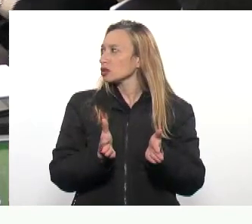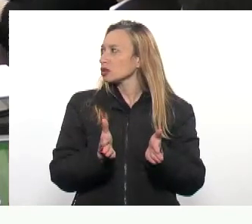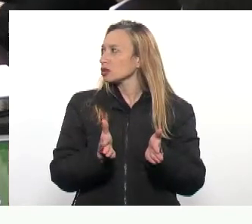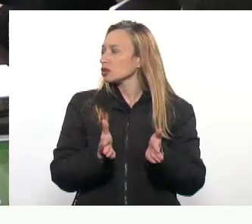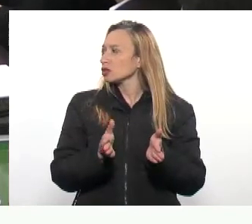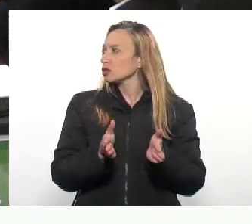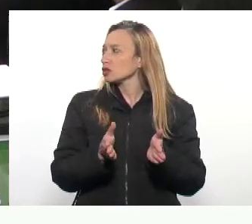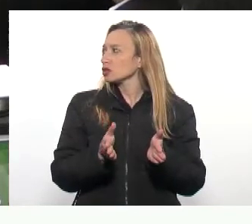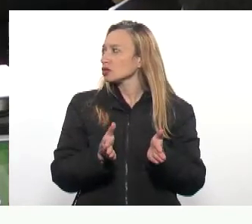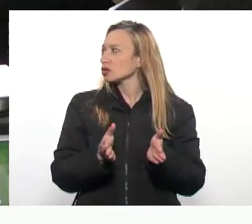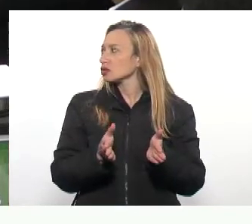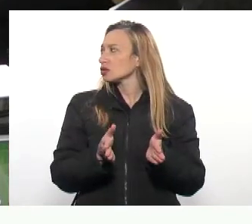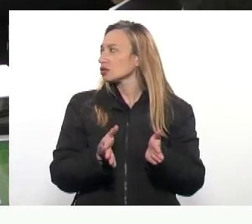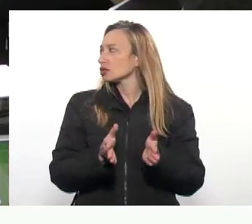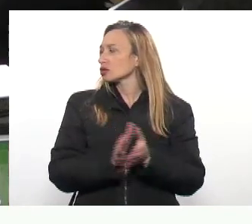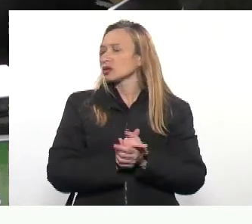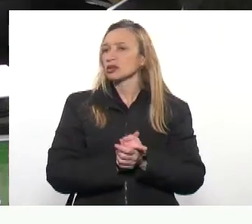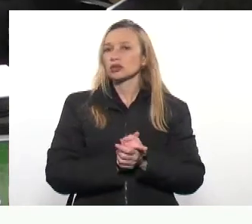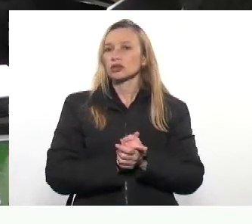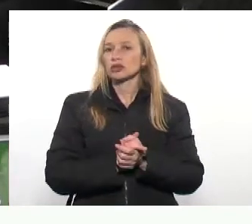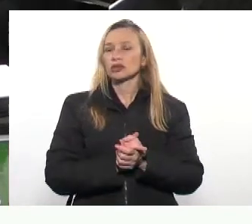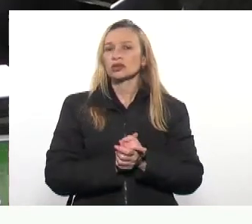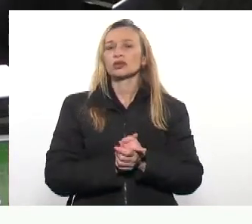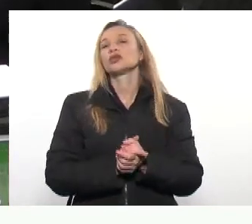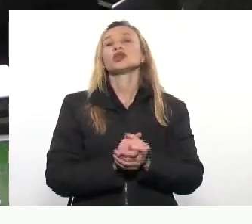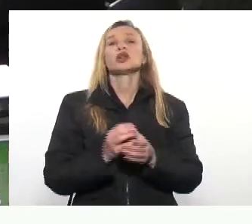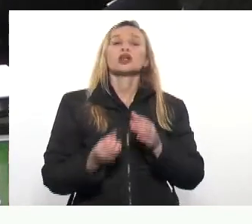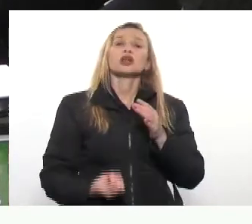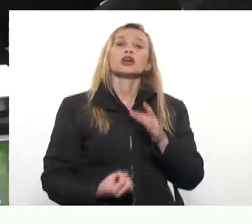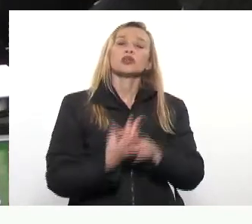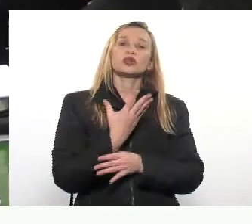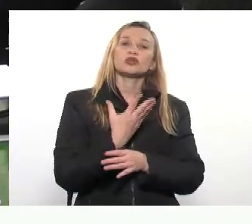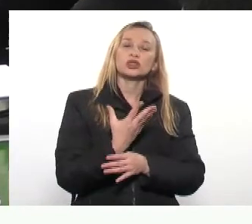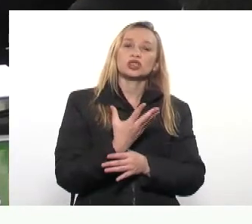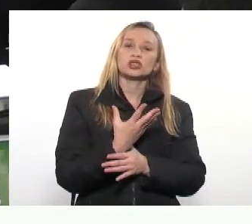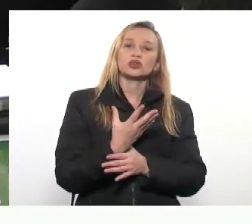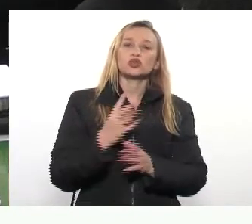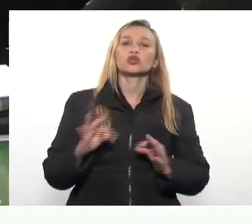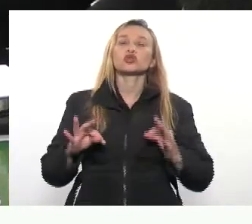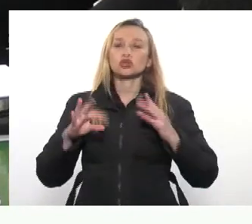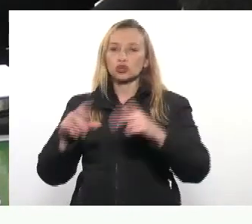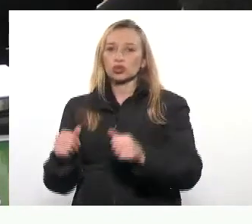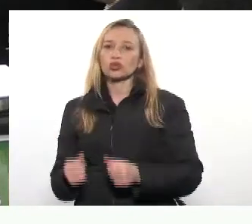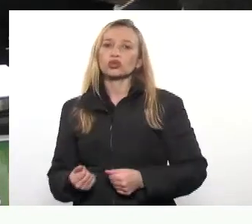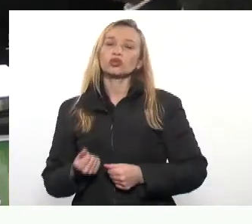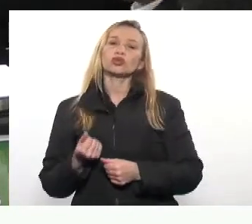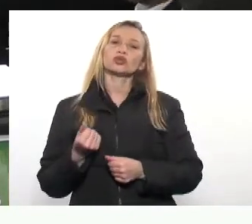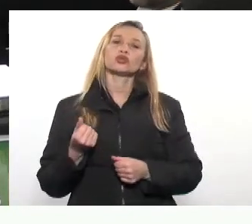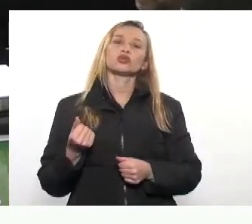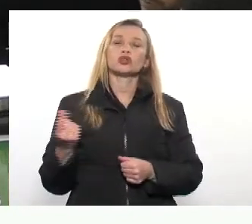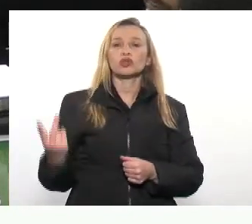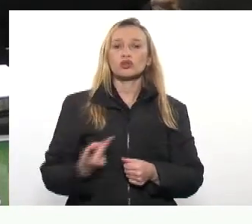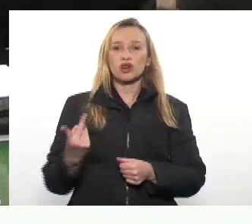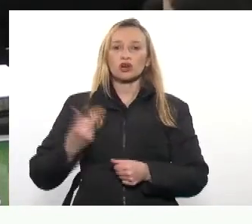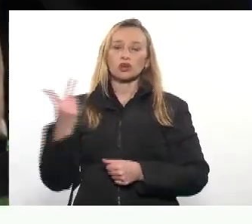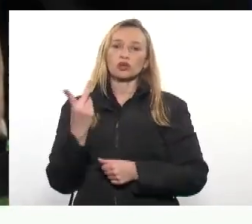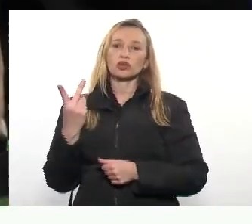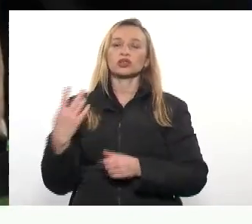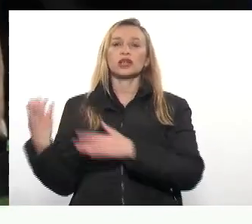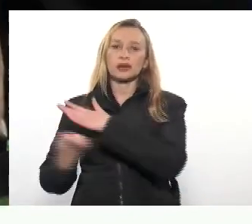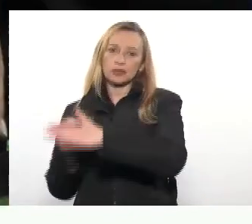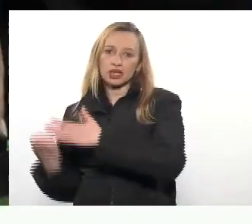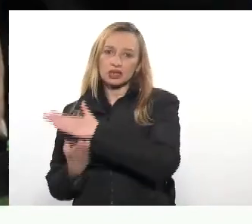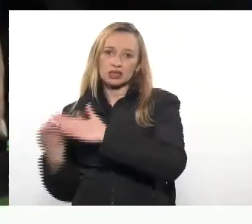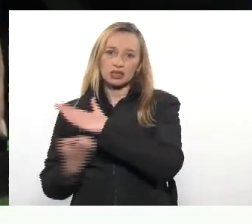estrutura tivesse sido implantada no Rio de Janeiro. Ou seja, reproduzimos o faturamento de toda a companhia com base na nova. Foi isso que embasou e que